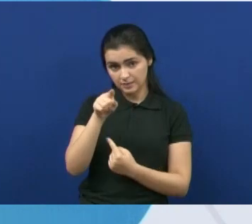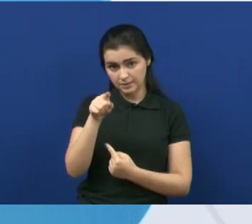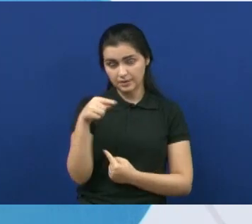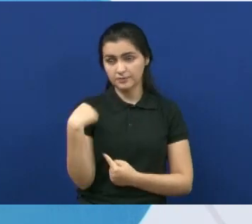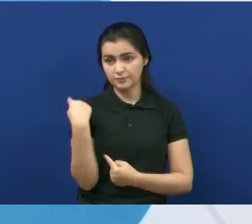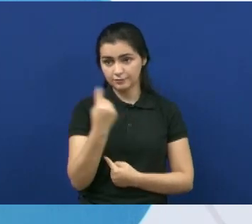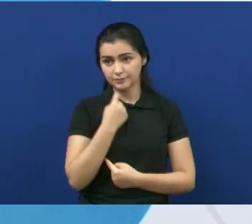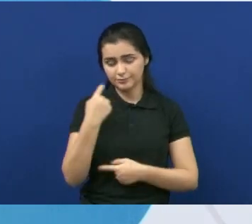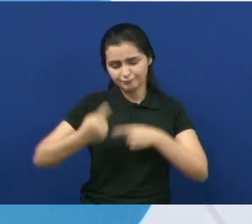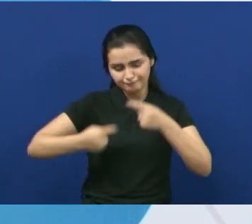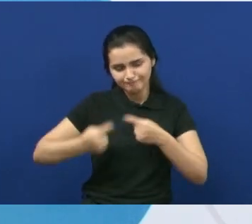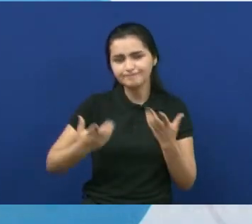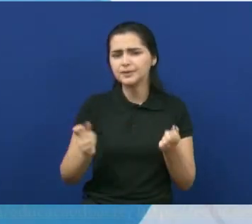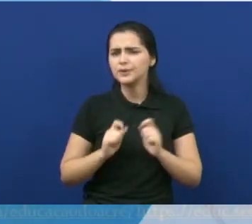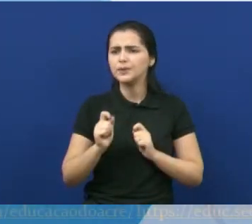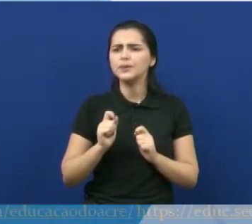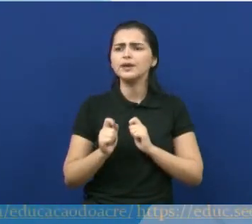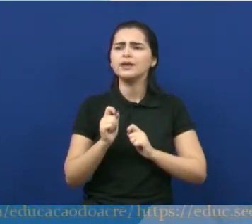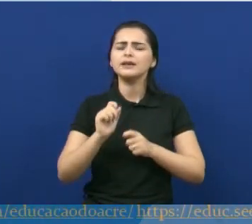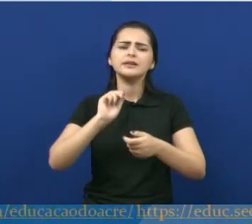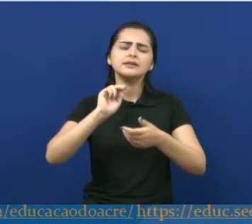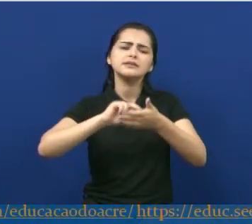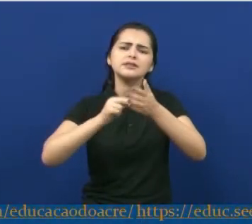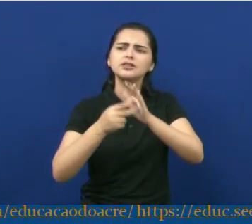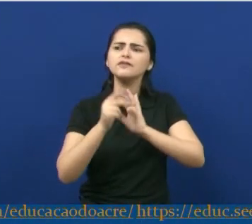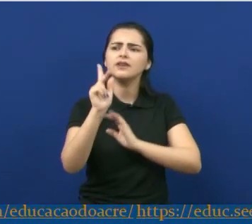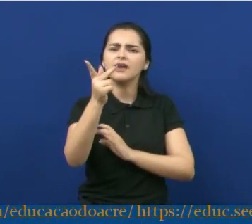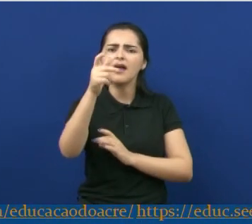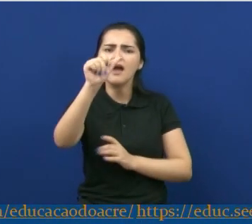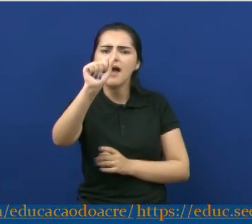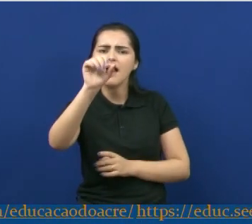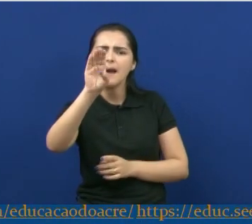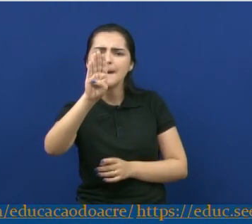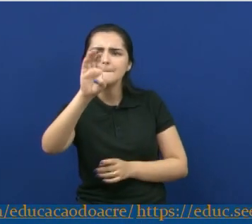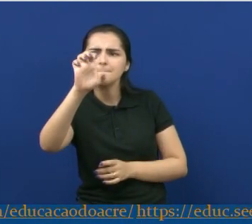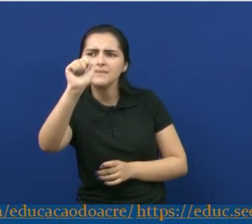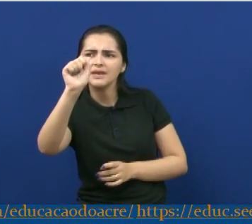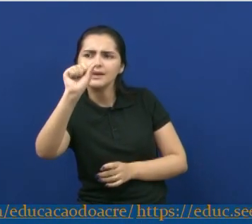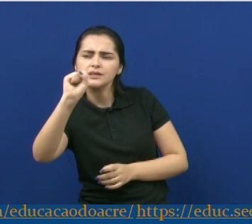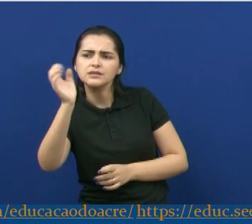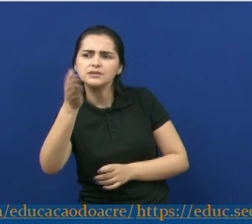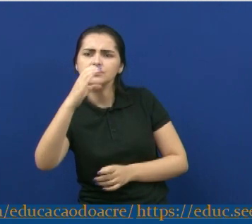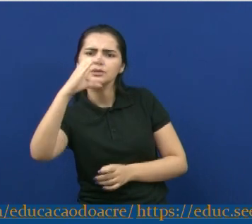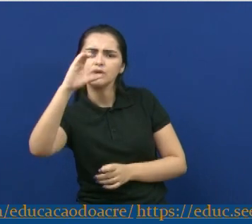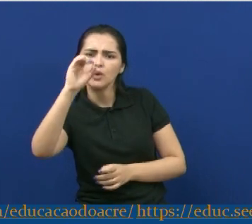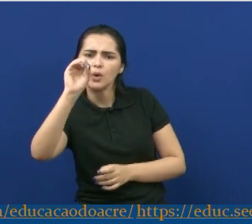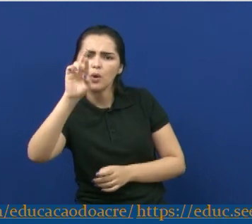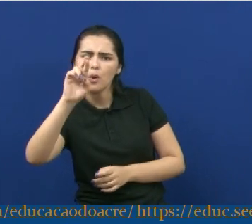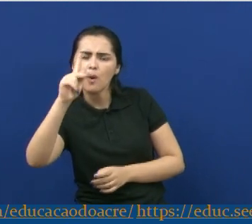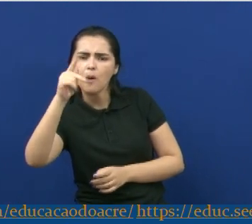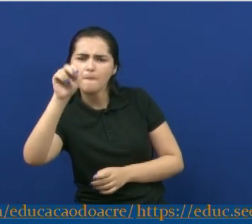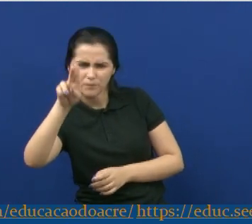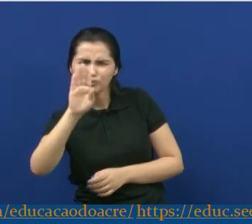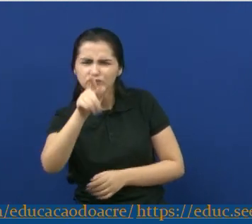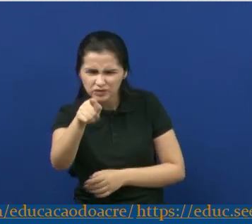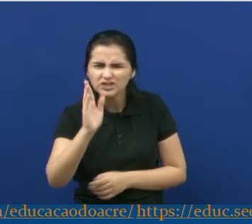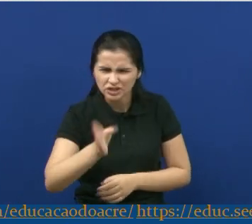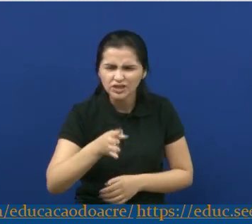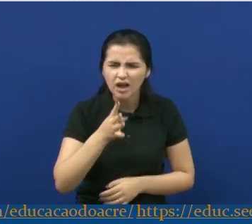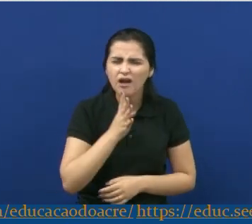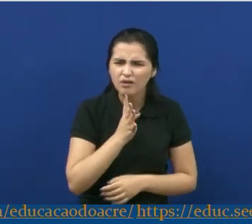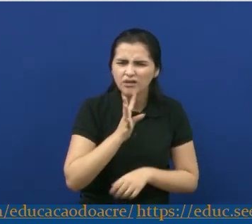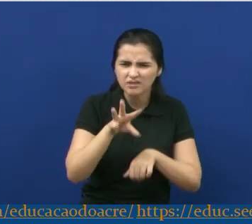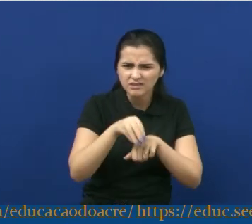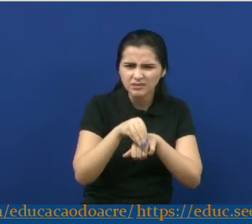olha aí no slide, ó, que é sobre o que é o habeas corpus. Muitas vezes, eu tenho certeza que vocês já ouviram falar sobre o habeas corpus